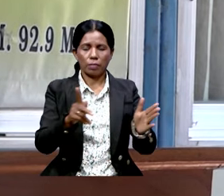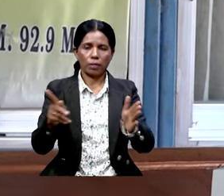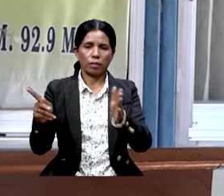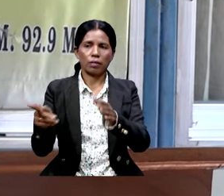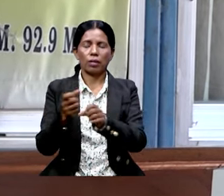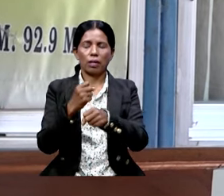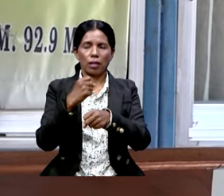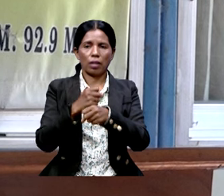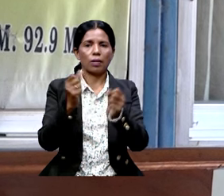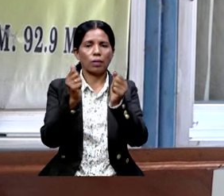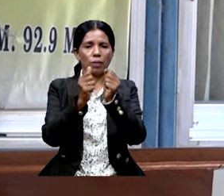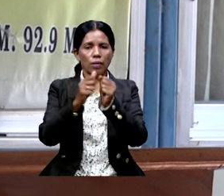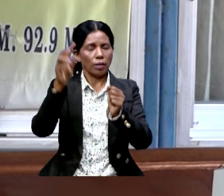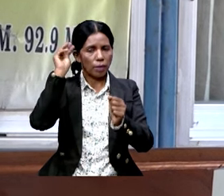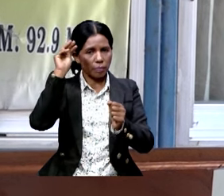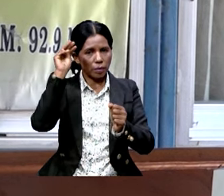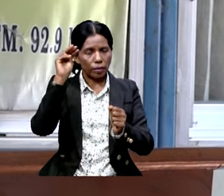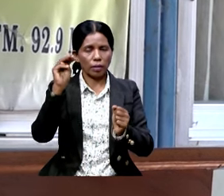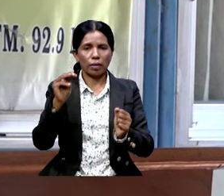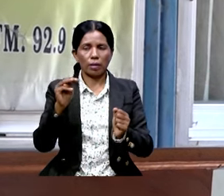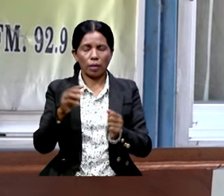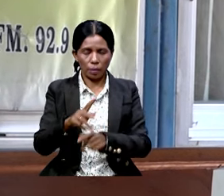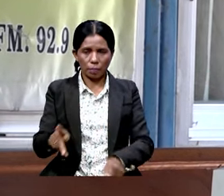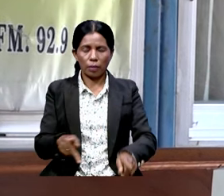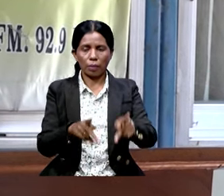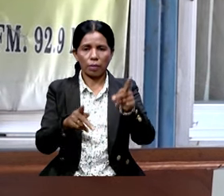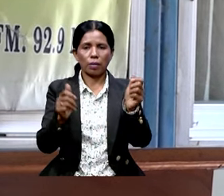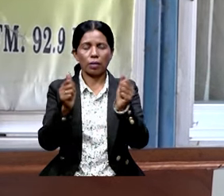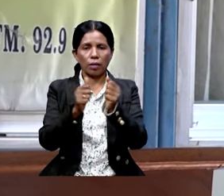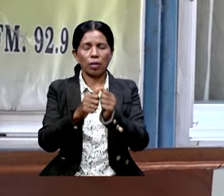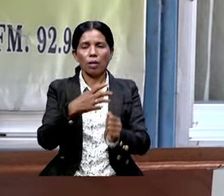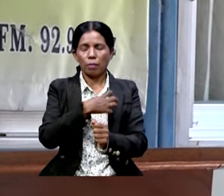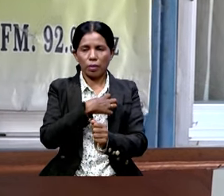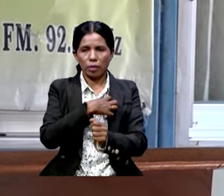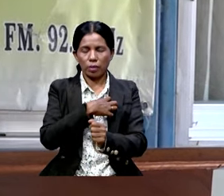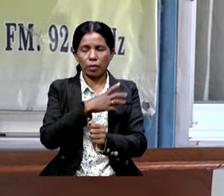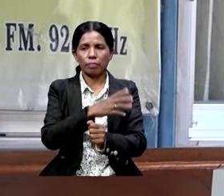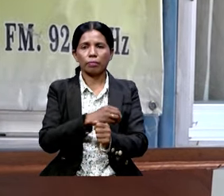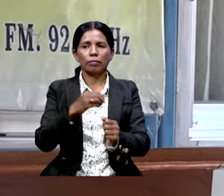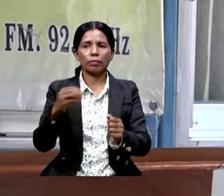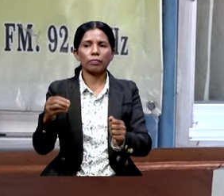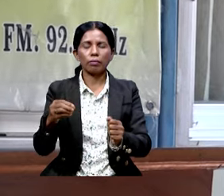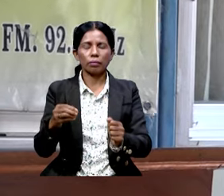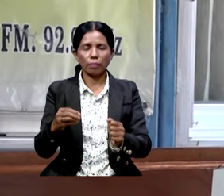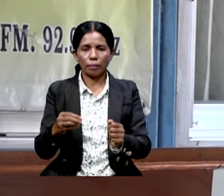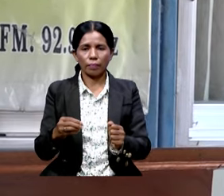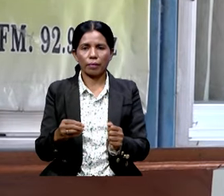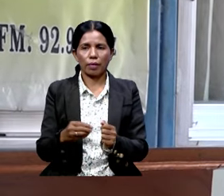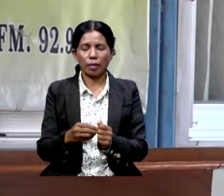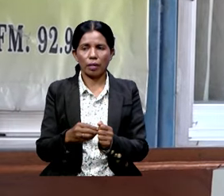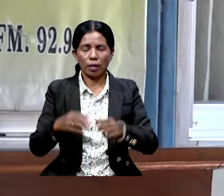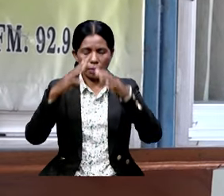ho ministero publiko no mos ho polisia no mos ho